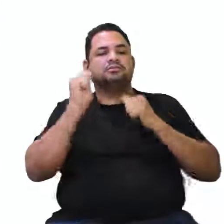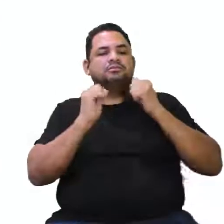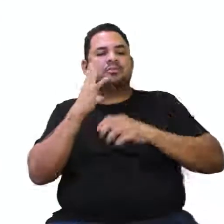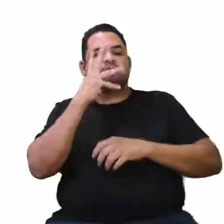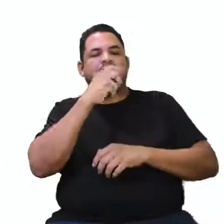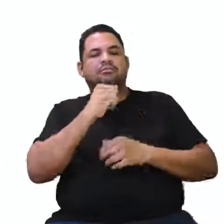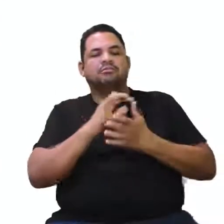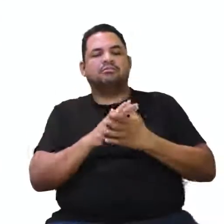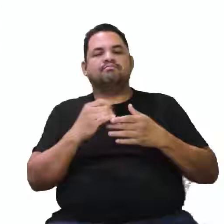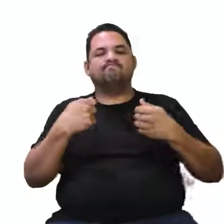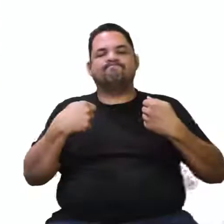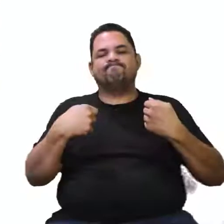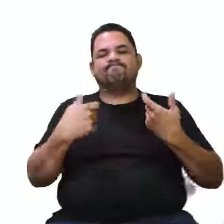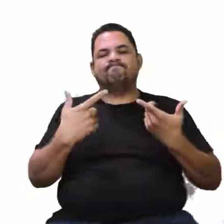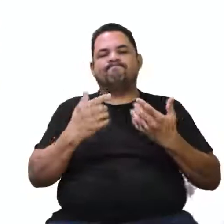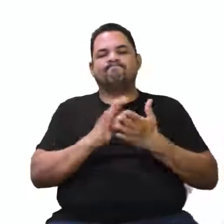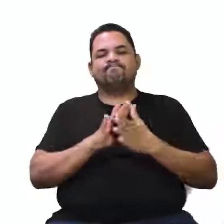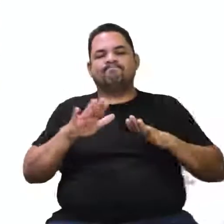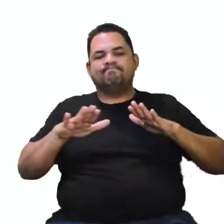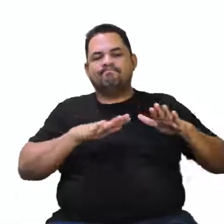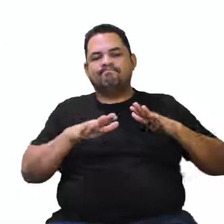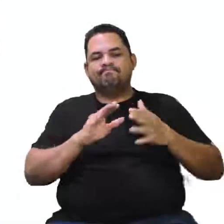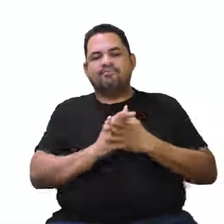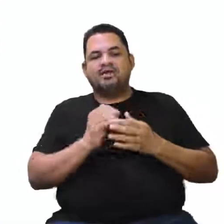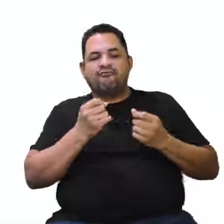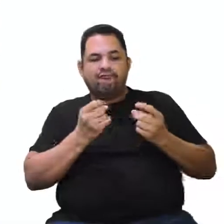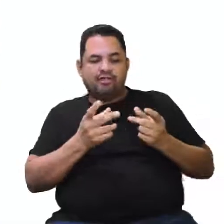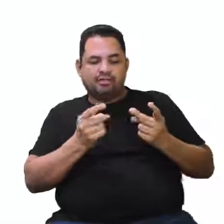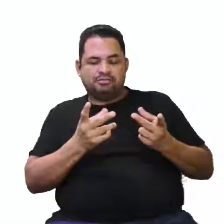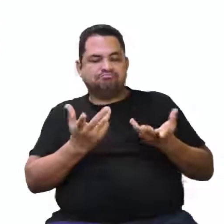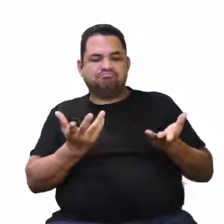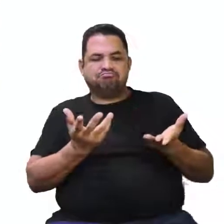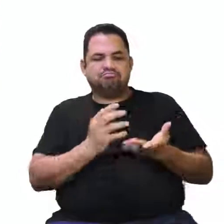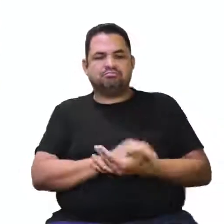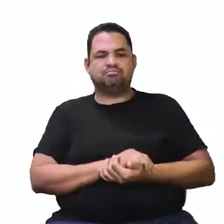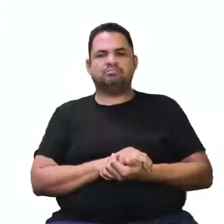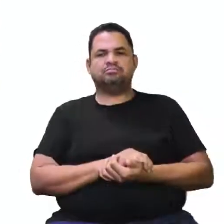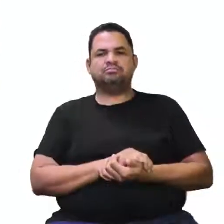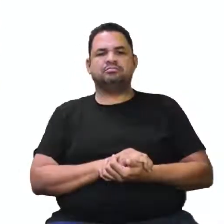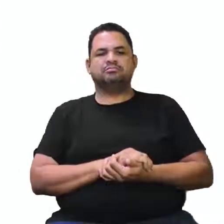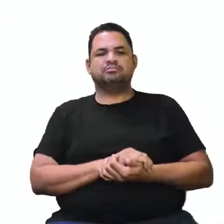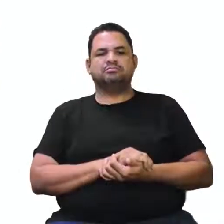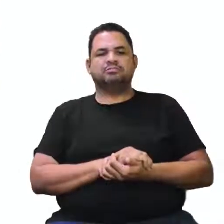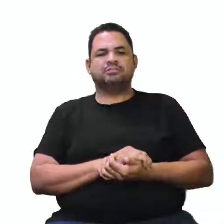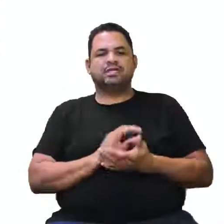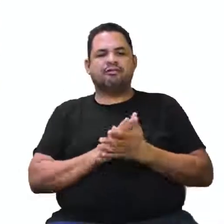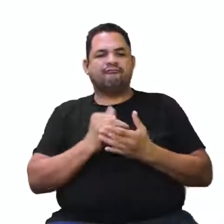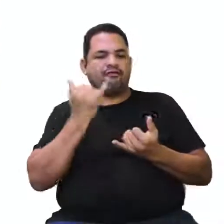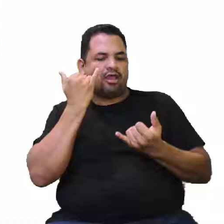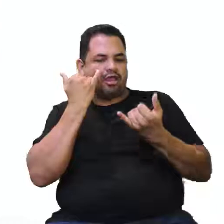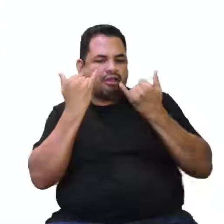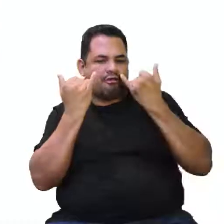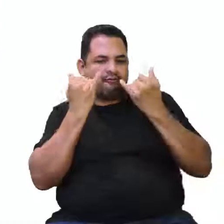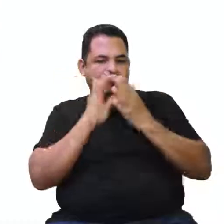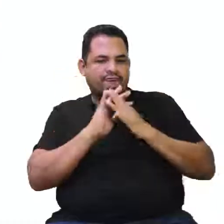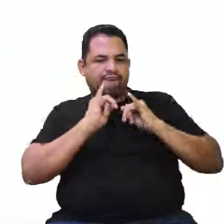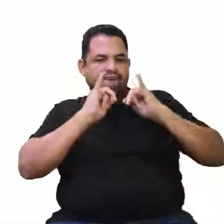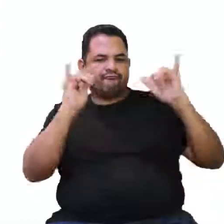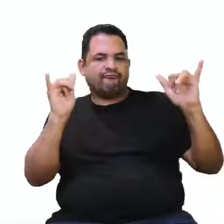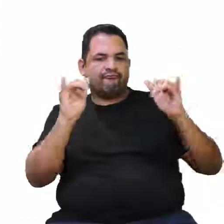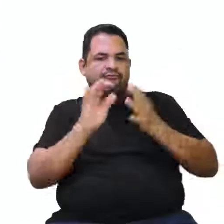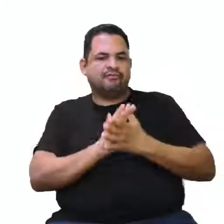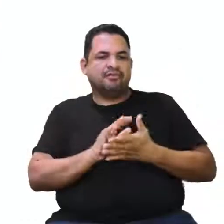da beleza aí, ela vai movimentar vendas, tá? Ela vai informar, ela vai desinformar, ela